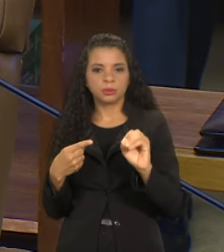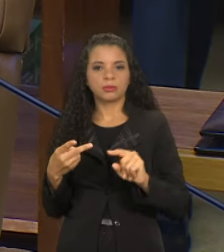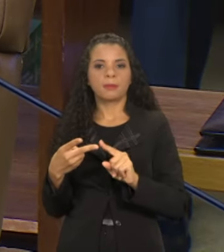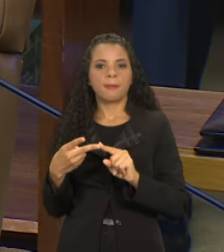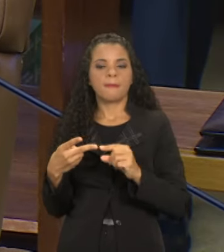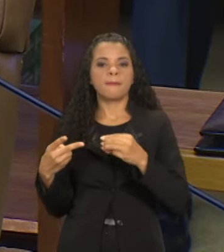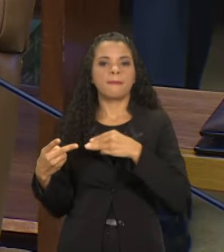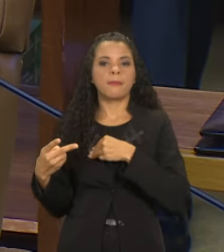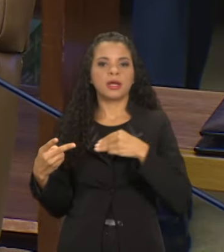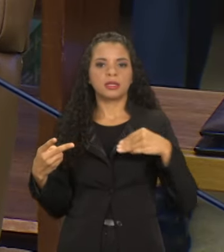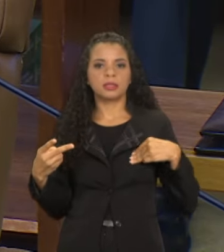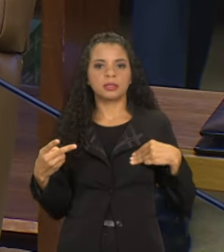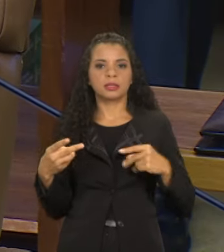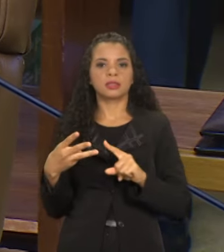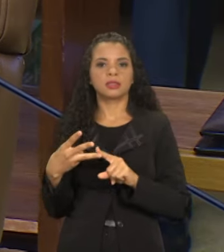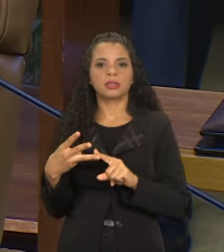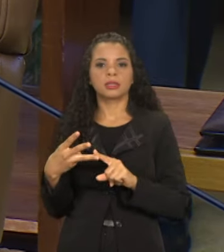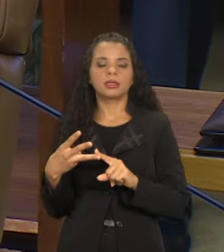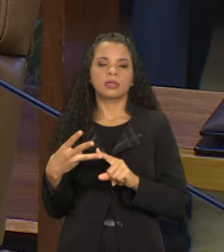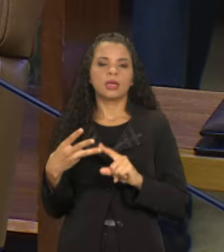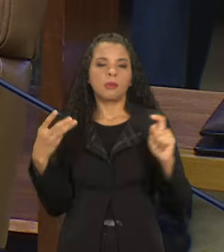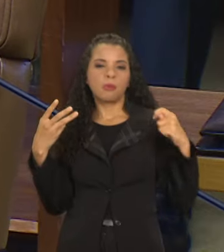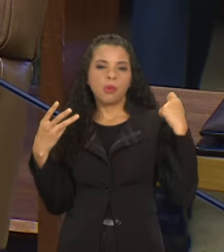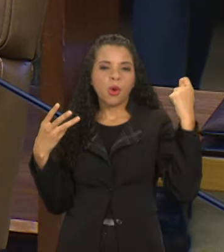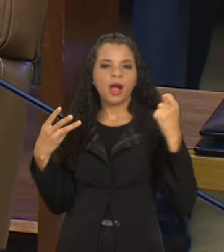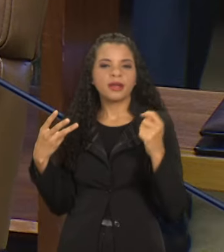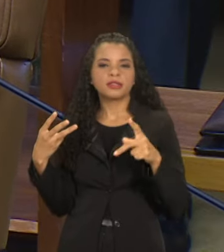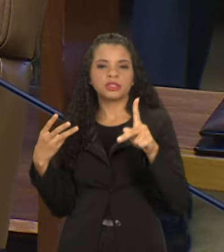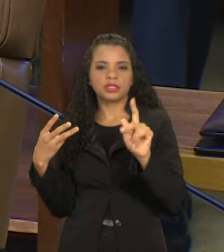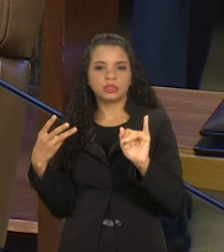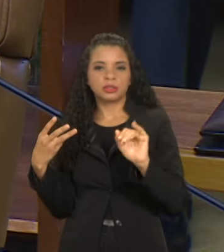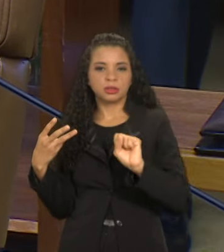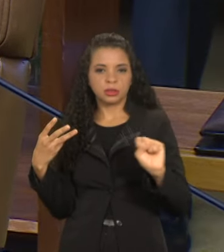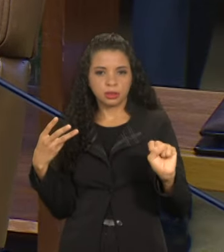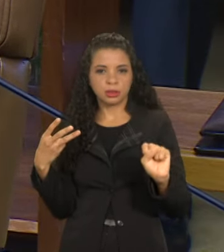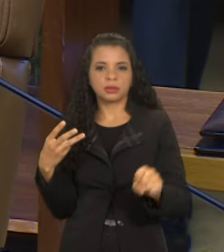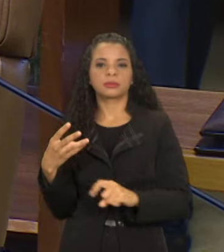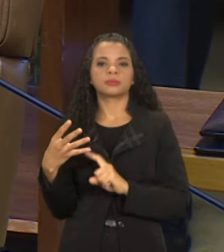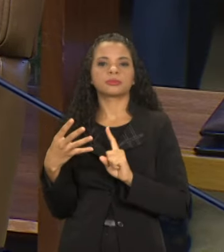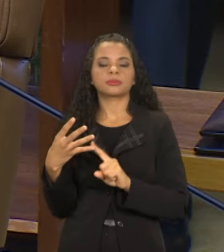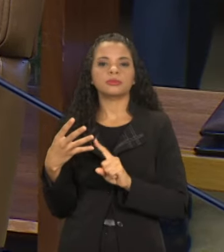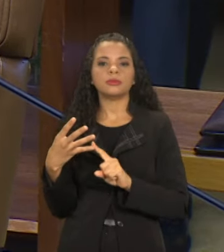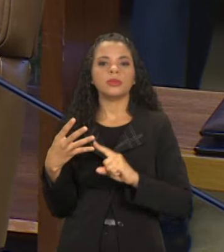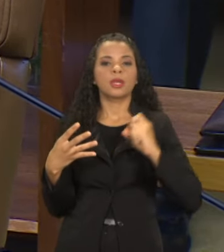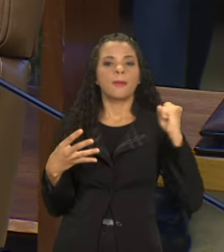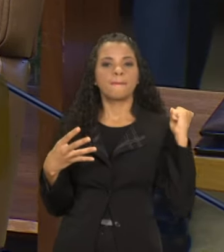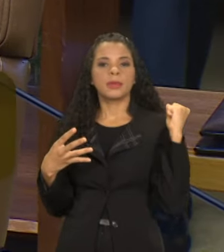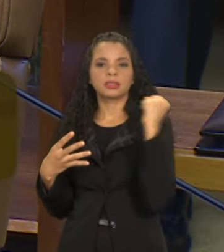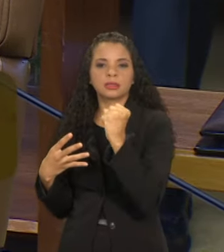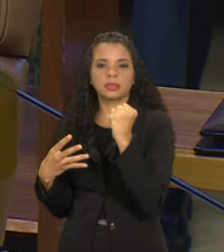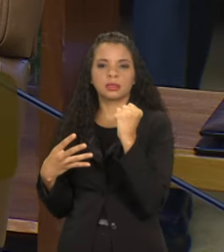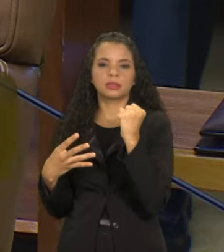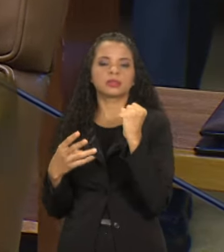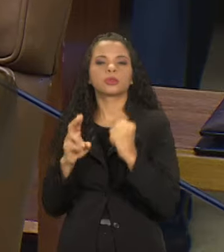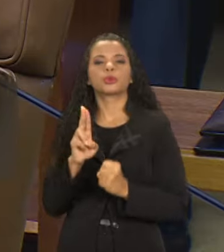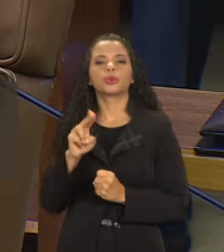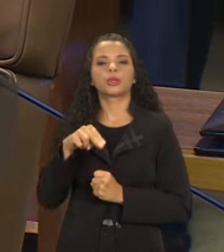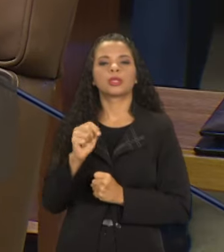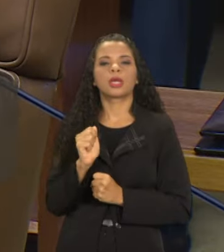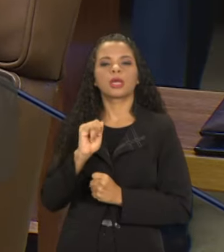Boate Kiss, que estava parado no judiciário, e o massacre de Unaí, cujo julgamento